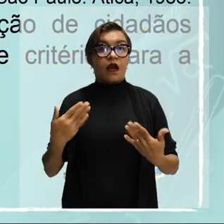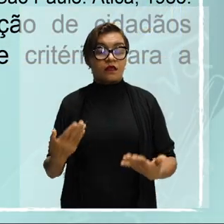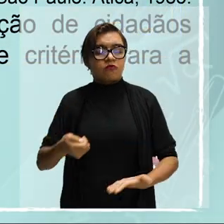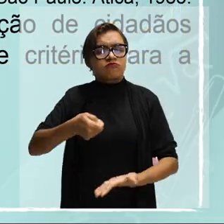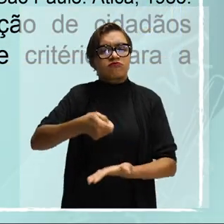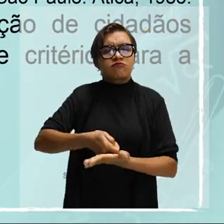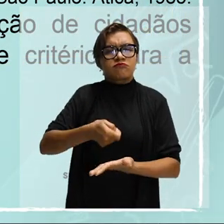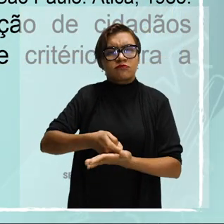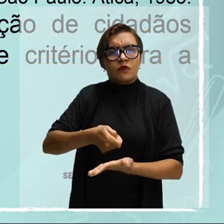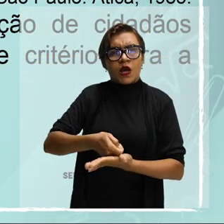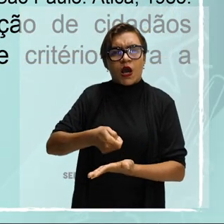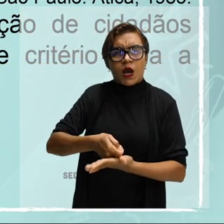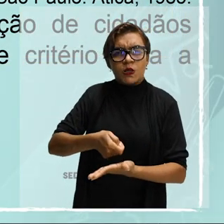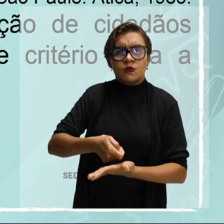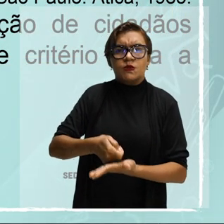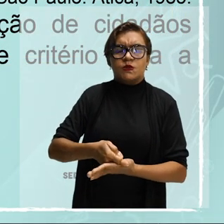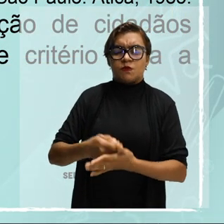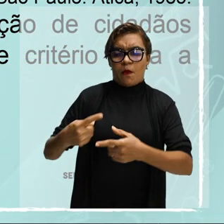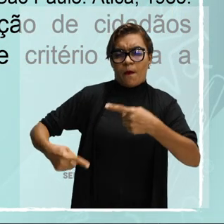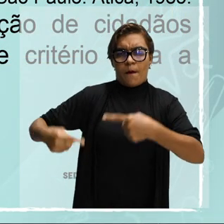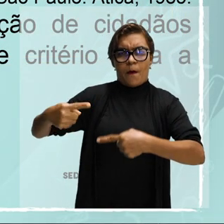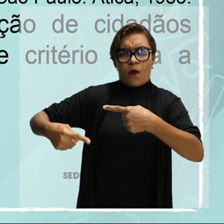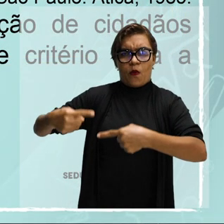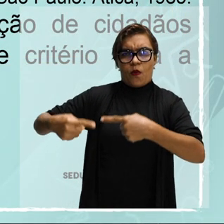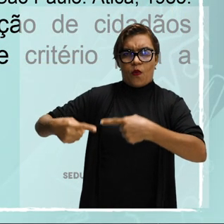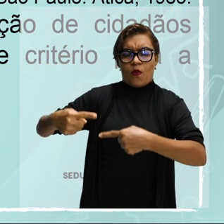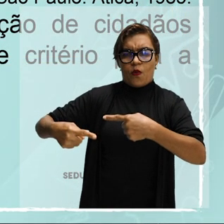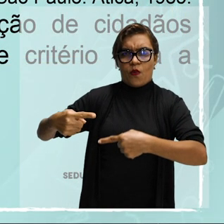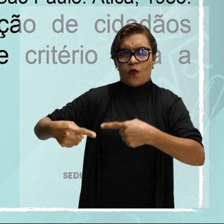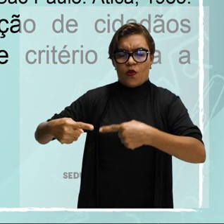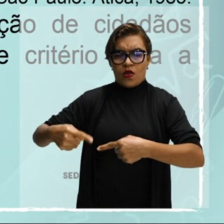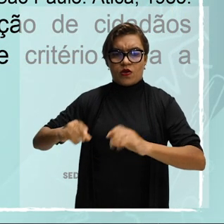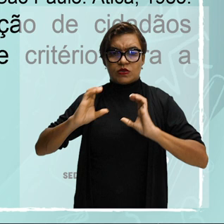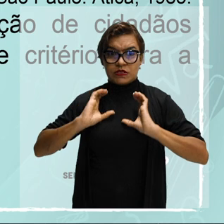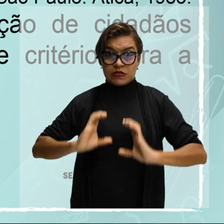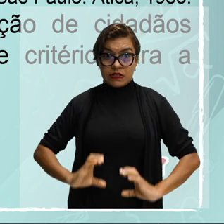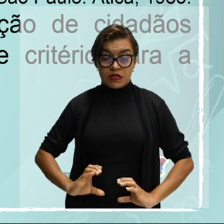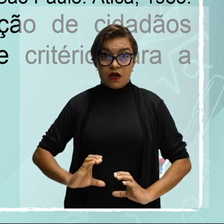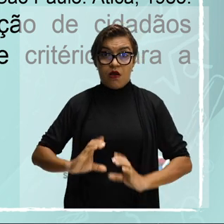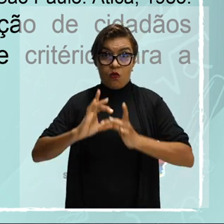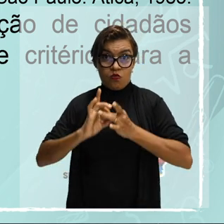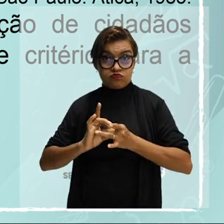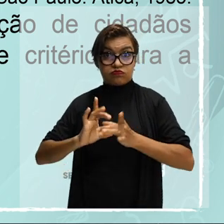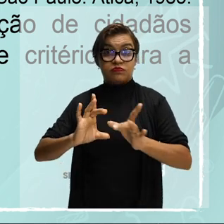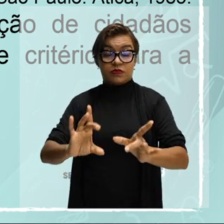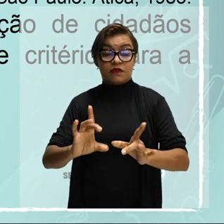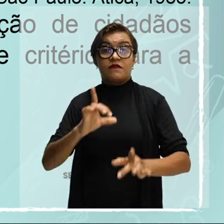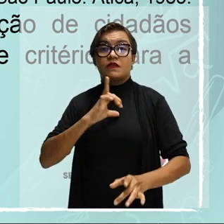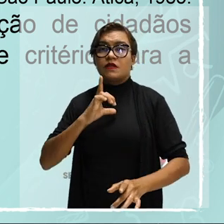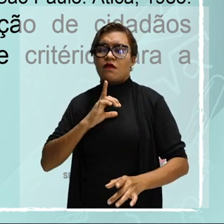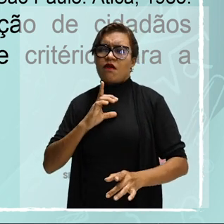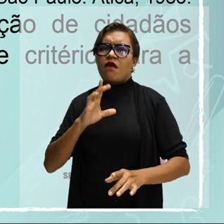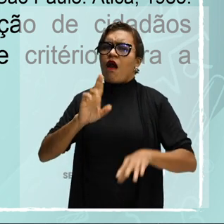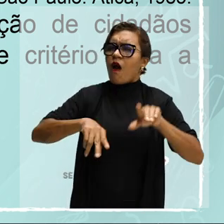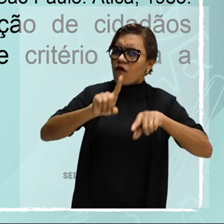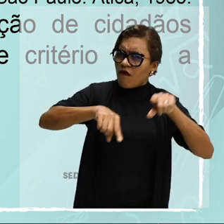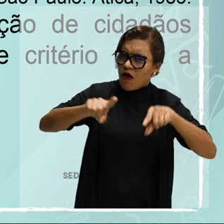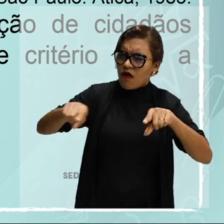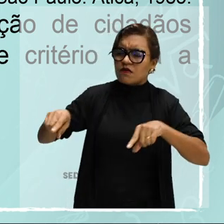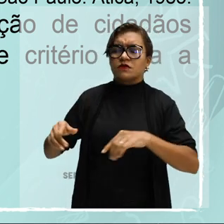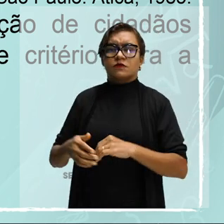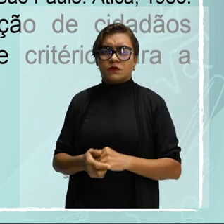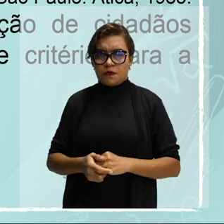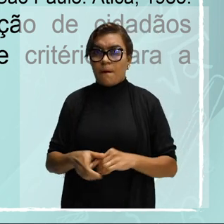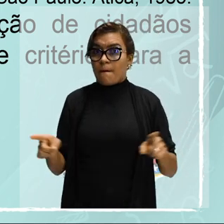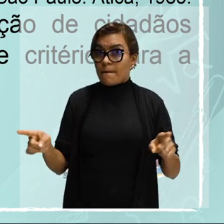políticos, a proporção desses cidadãos em relação à população total dos homens livres podia variar muito, sendo bastante